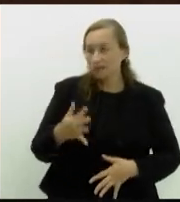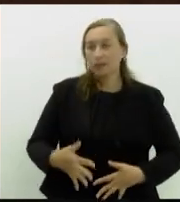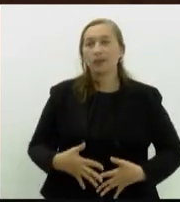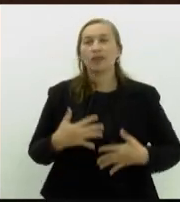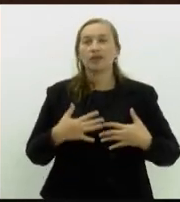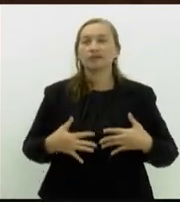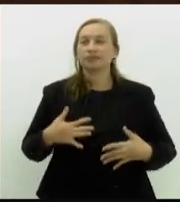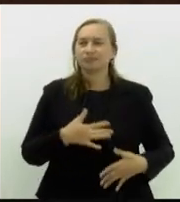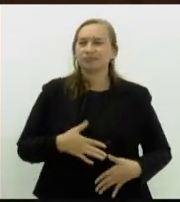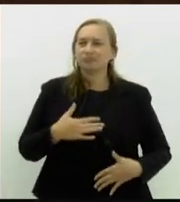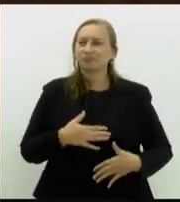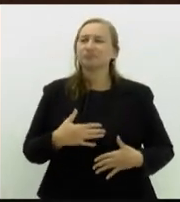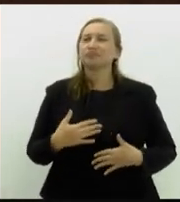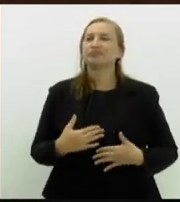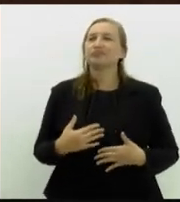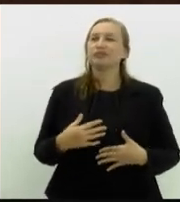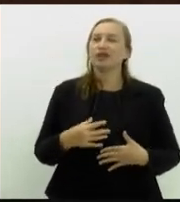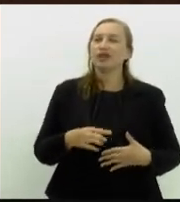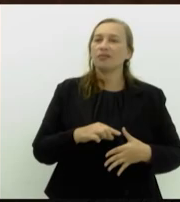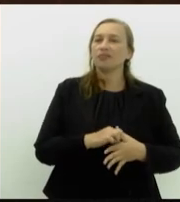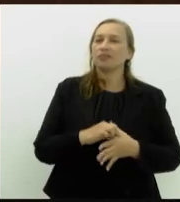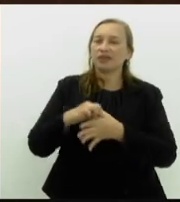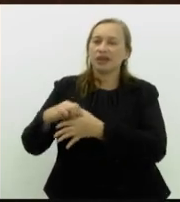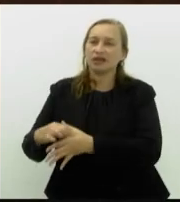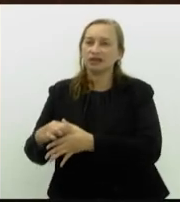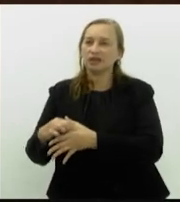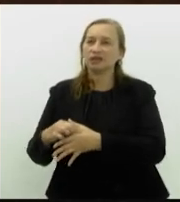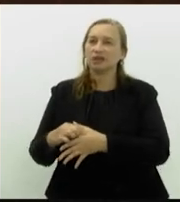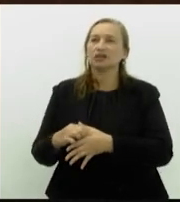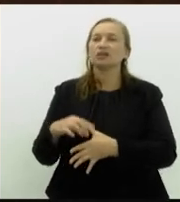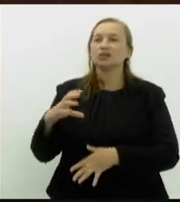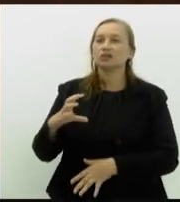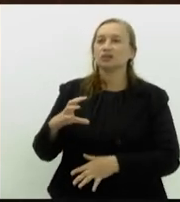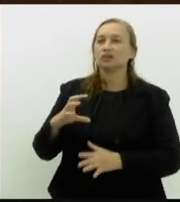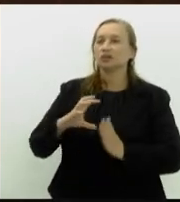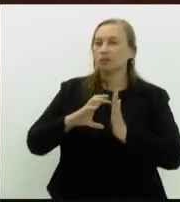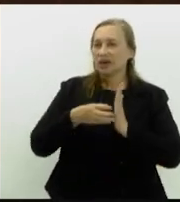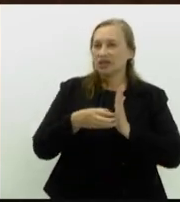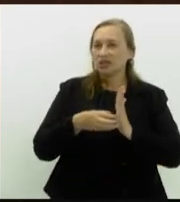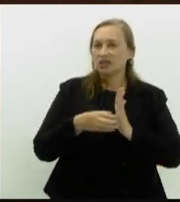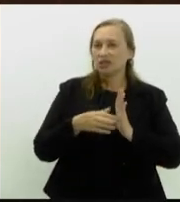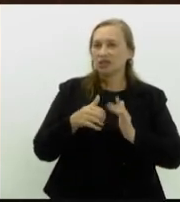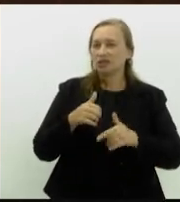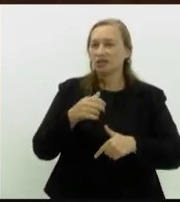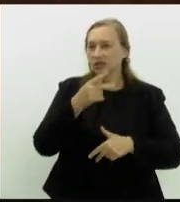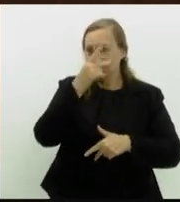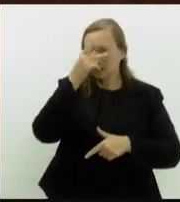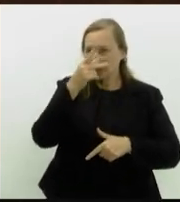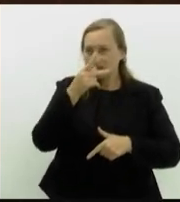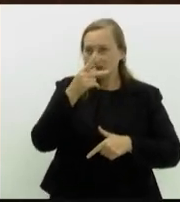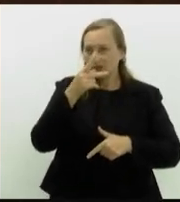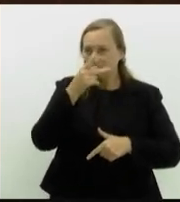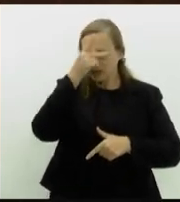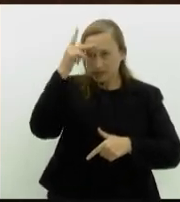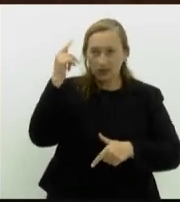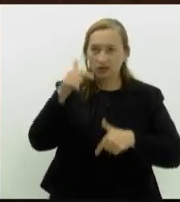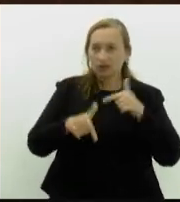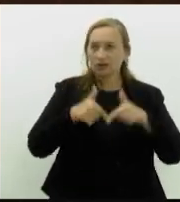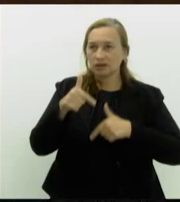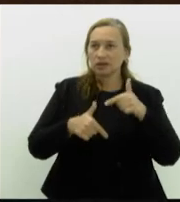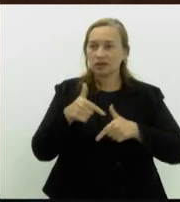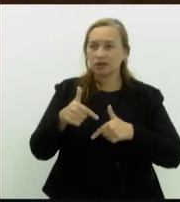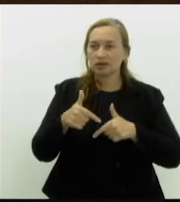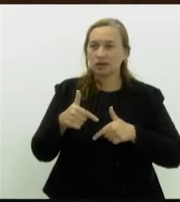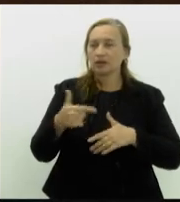que estou passando a liderança do Partido das Trabalhadoras e dos Trabalhadores para a minha querida companheira deputada Verônica